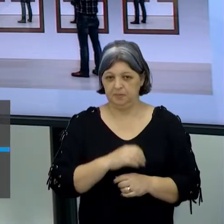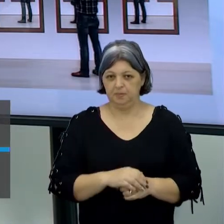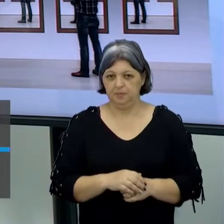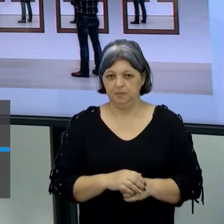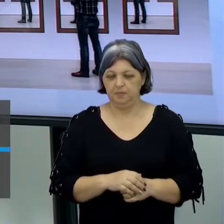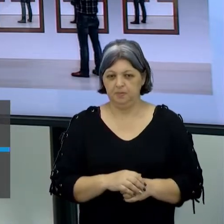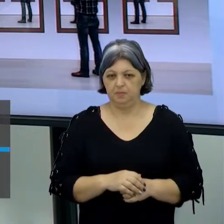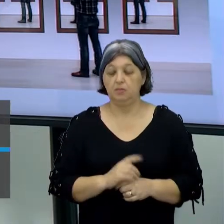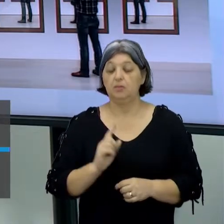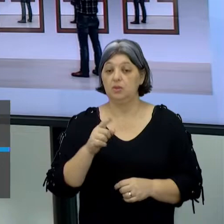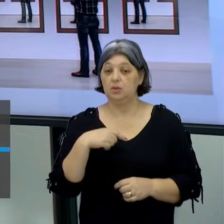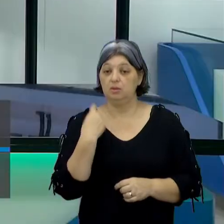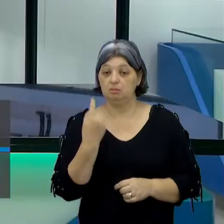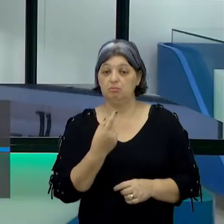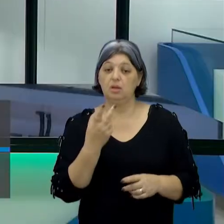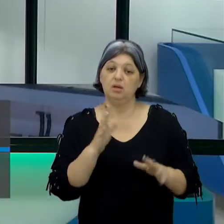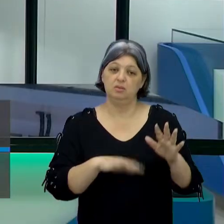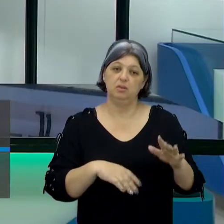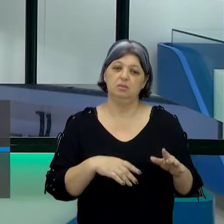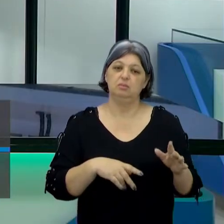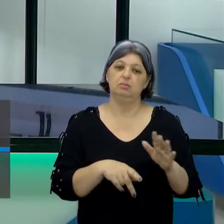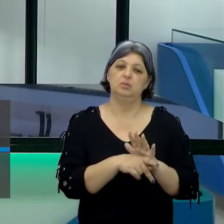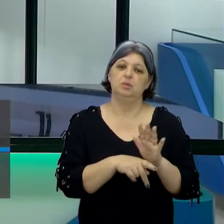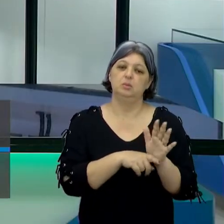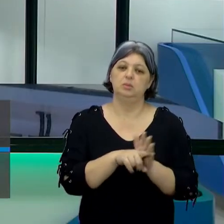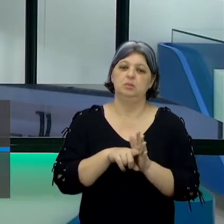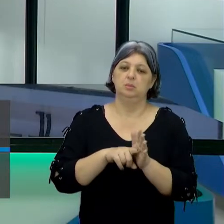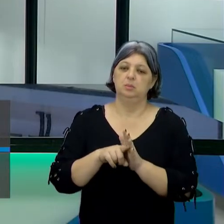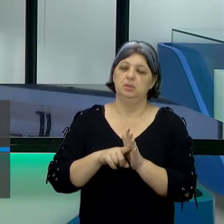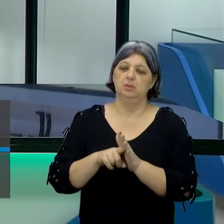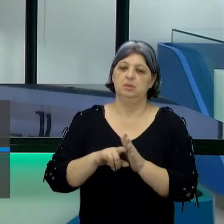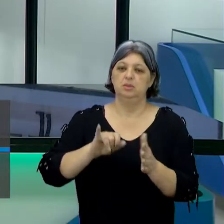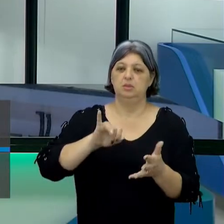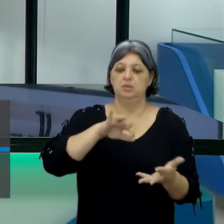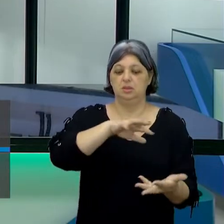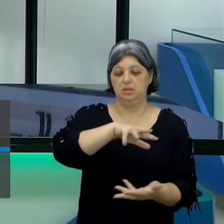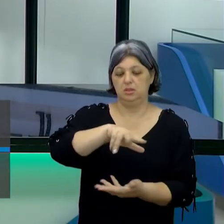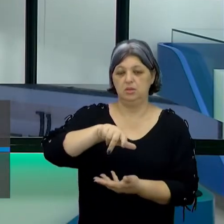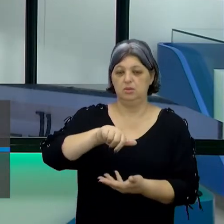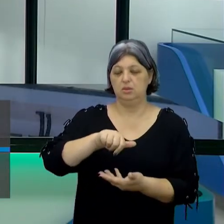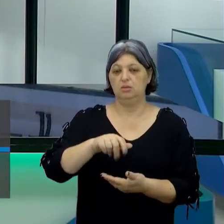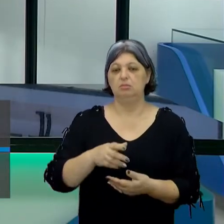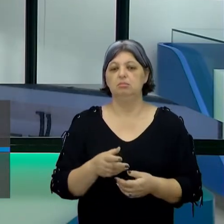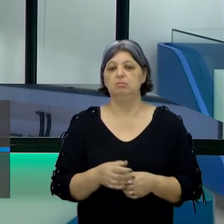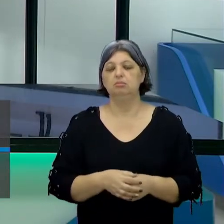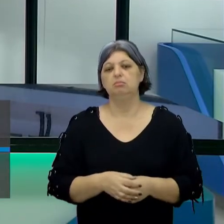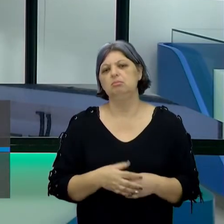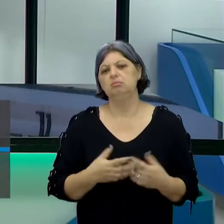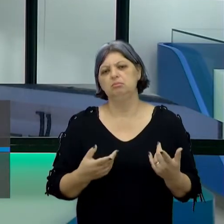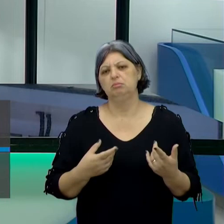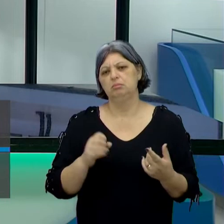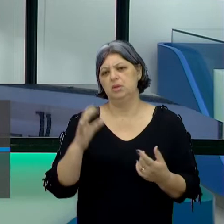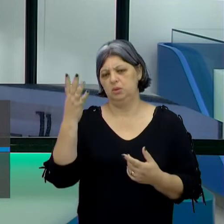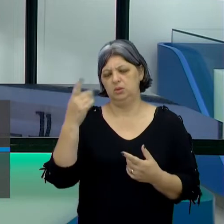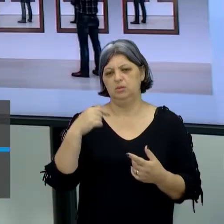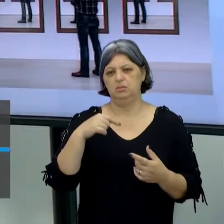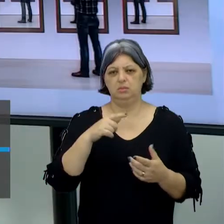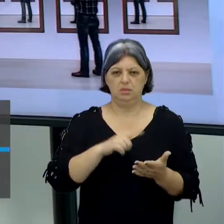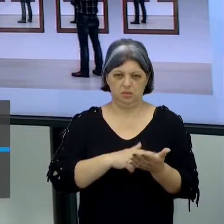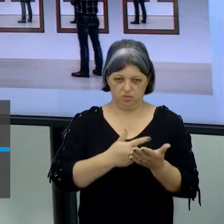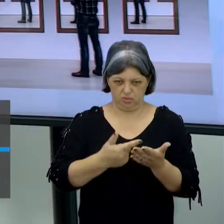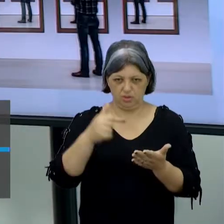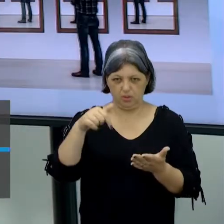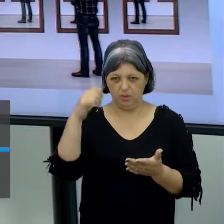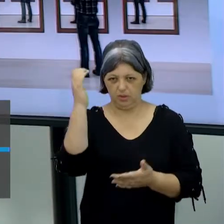Nós somos o observatório da imprensa internacional. Sim. O que acontece? Um jornal aqui do